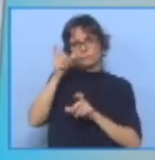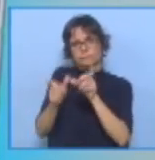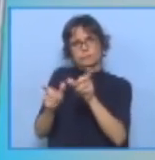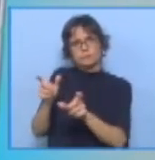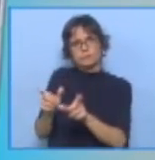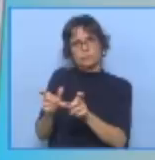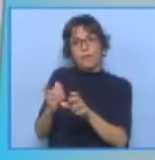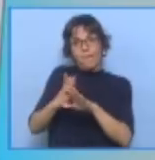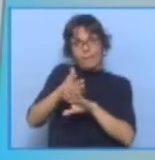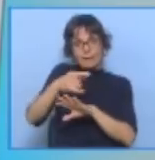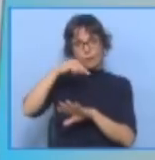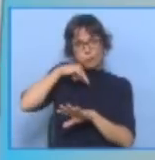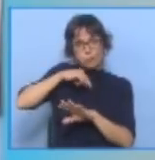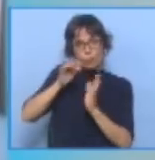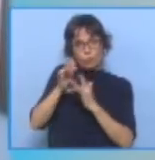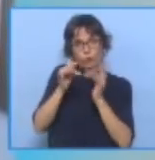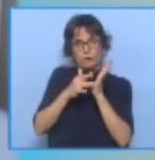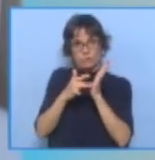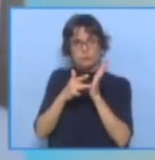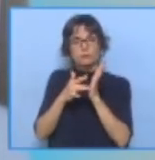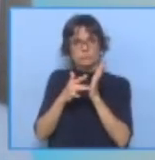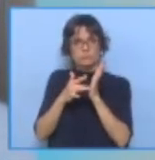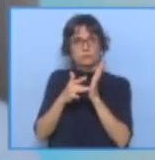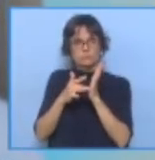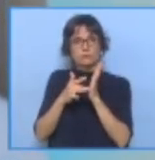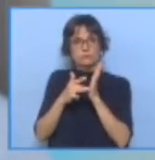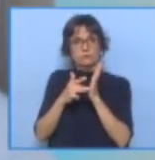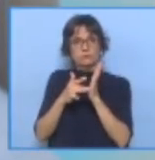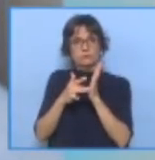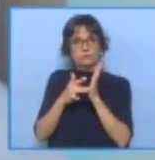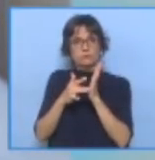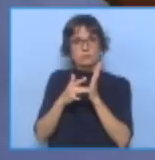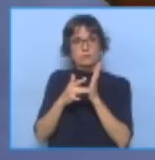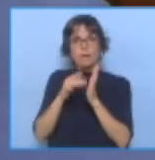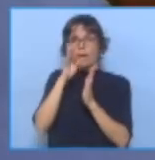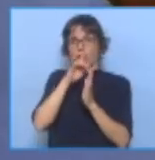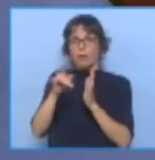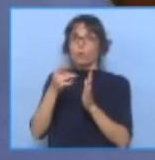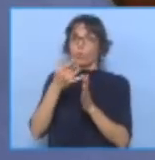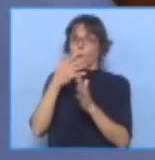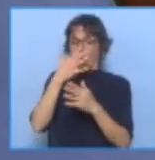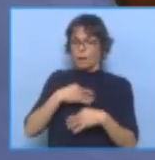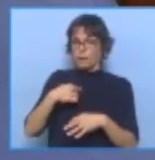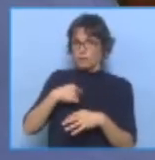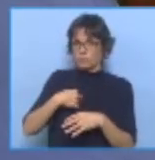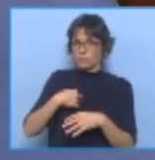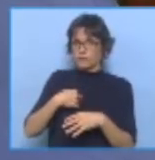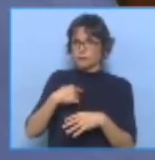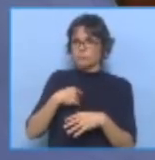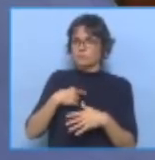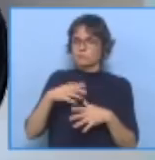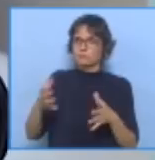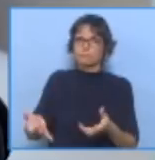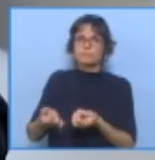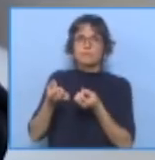São João também diz muito bem, aqueles que nele acreditaram, deu-lhes o poder de se tornarem filhos de Deus. Já não filhos por